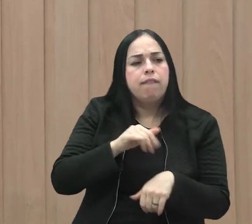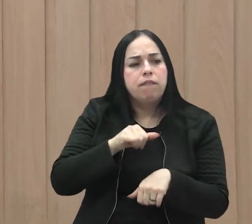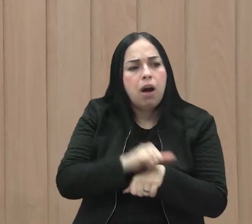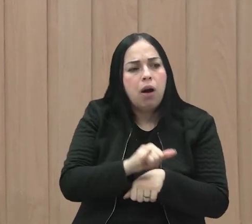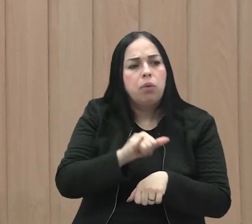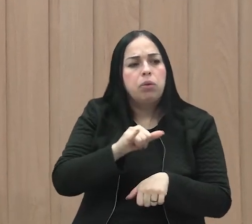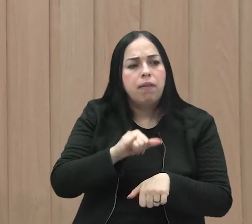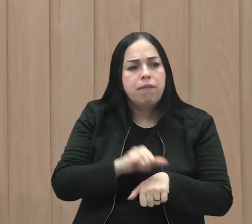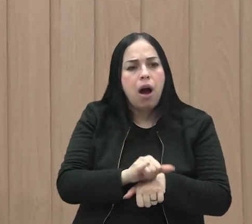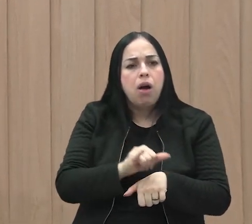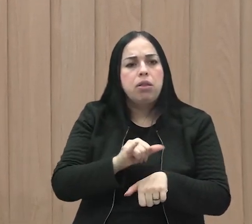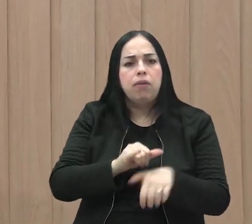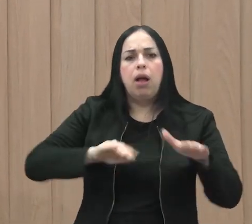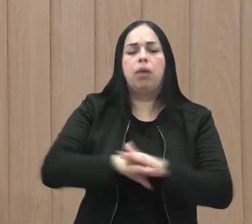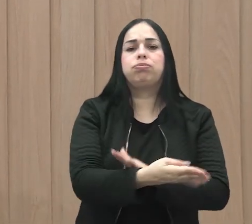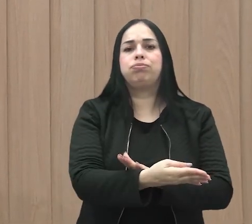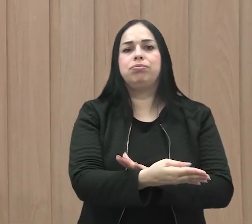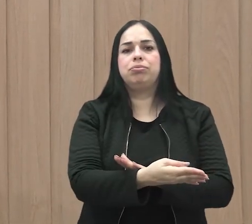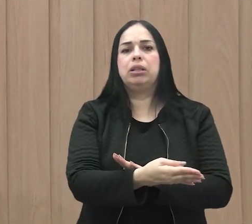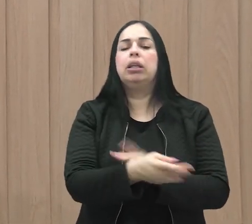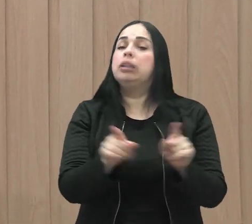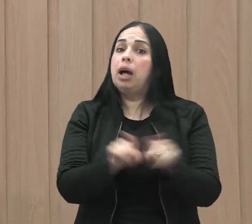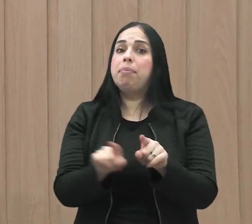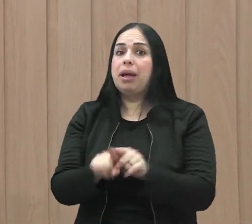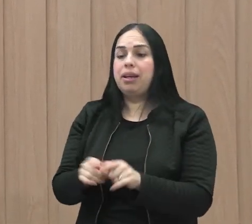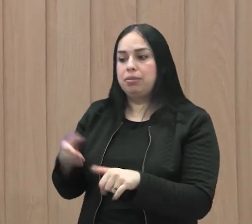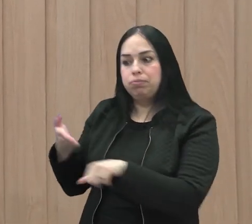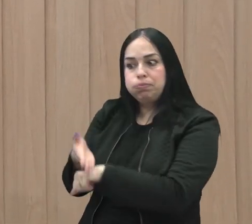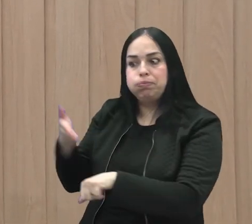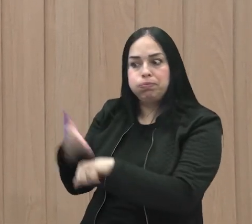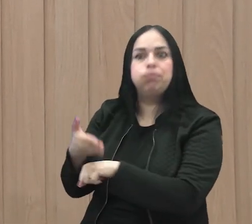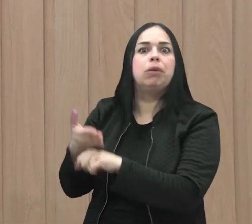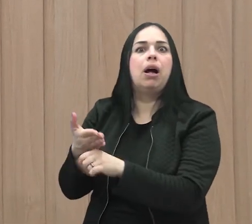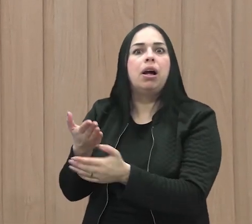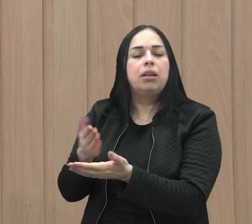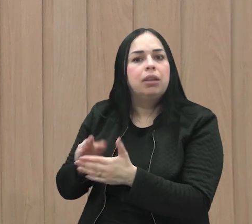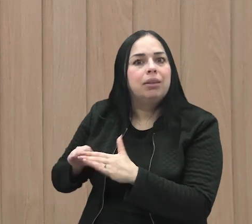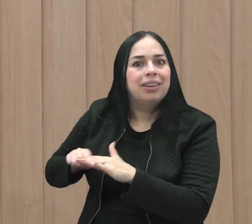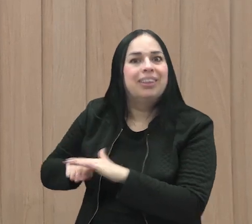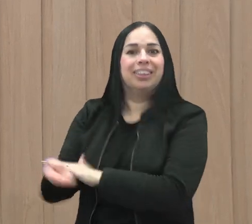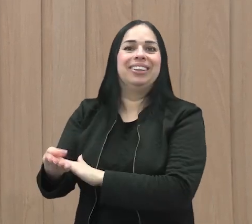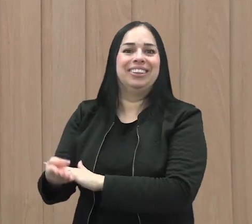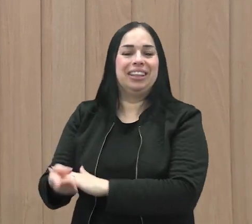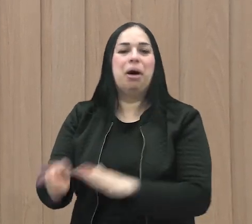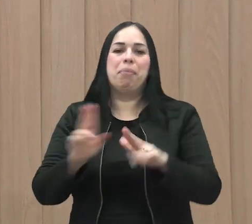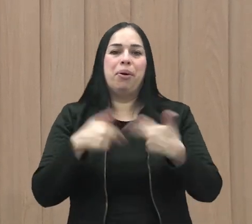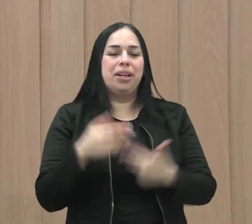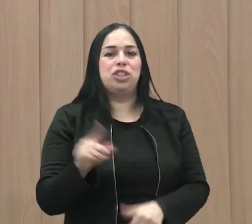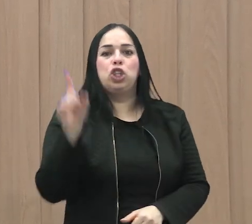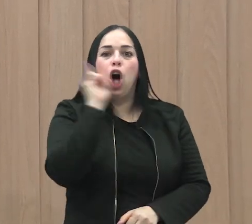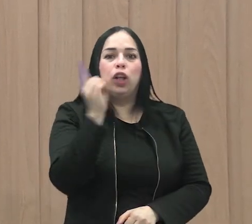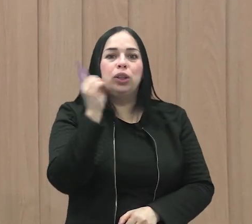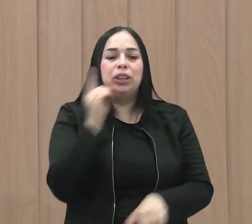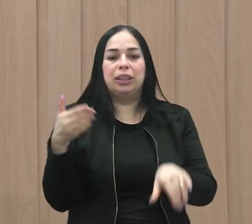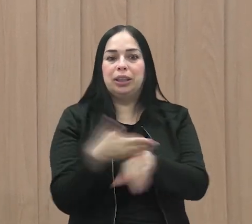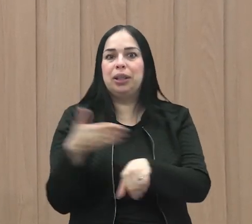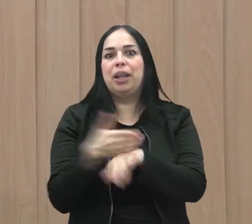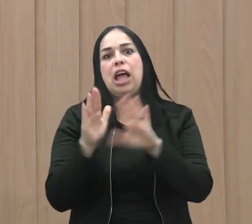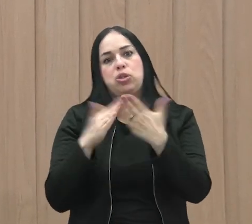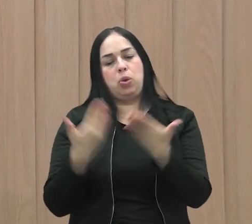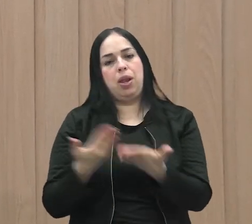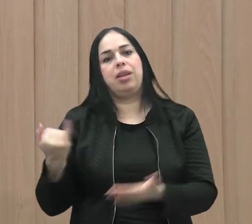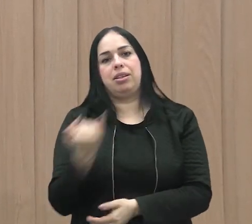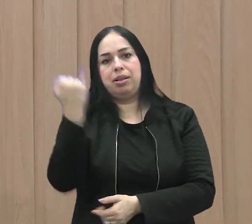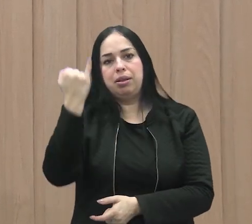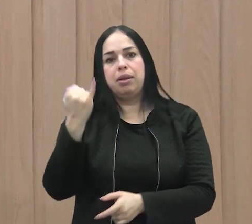hábito, né? Então a frequência também se torna um hábito, assim como o hábito de estudo, né? Então a gente entende que ele tem que estar todos os